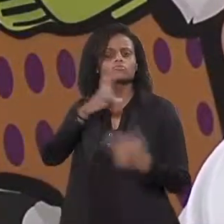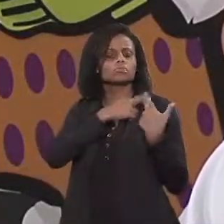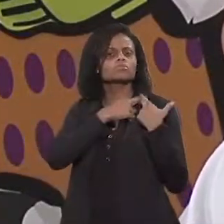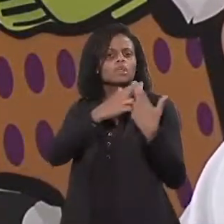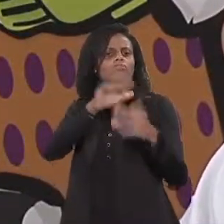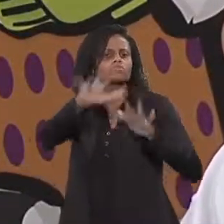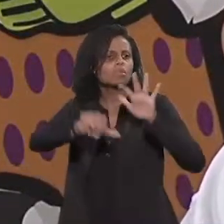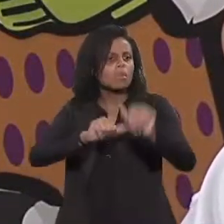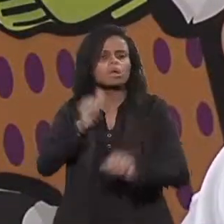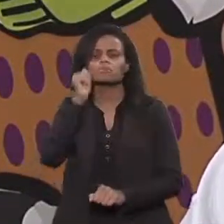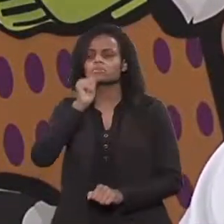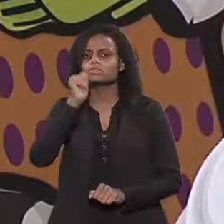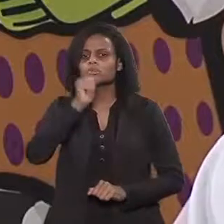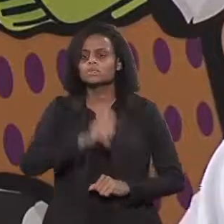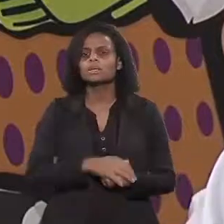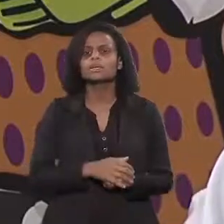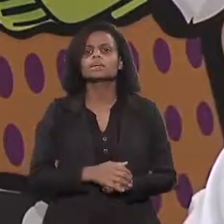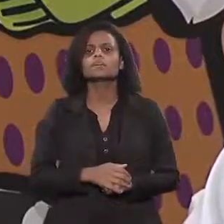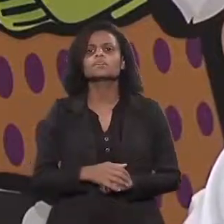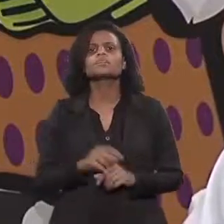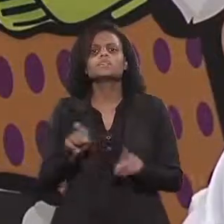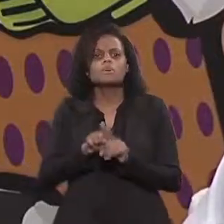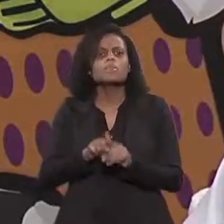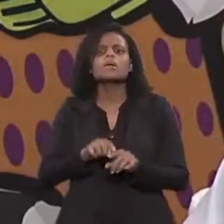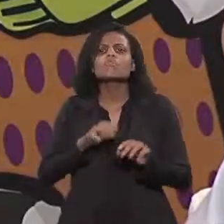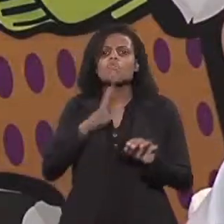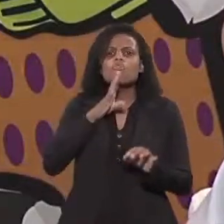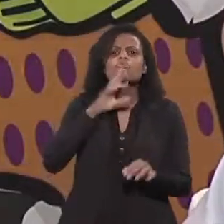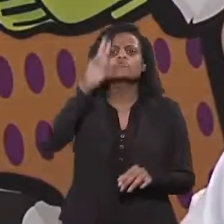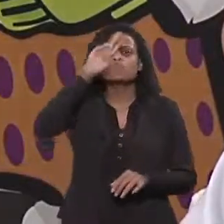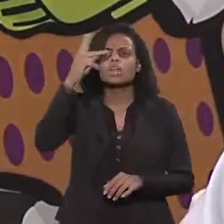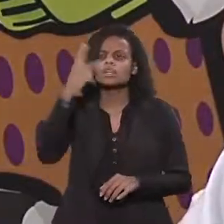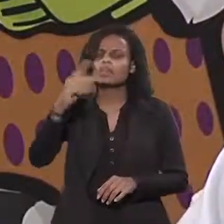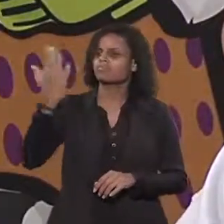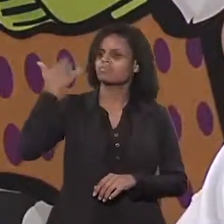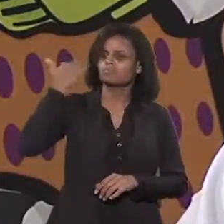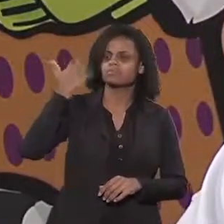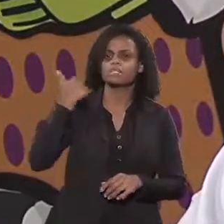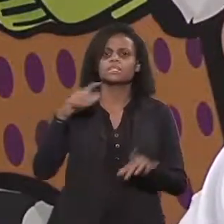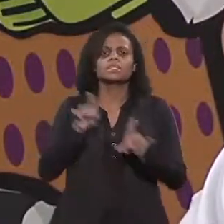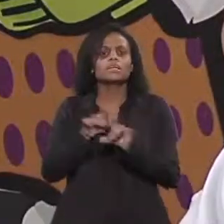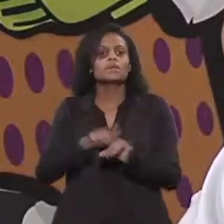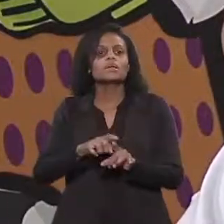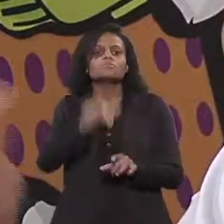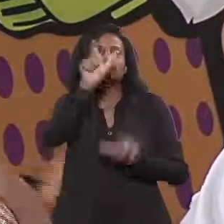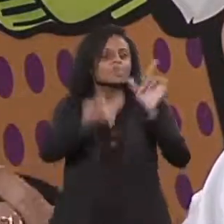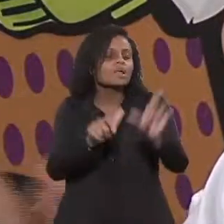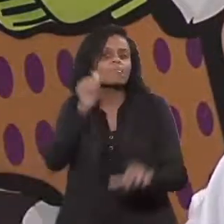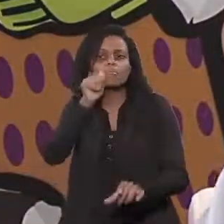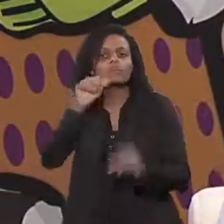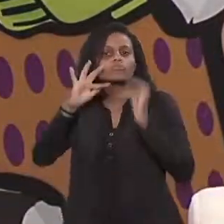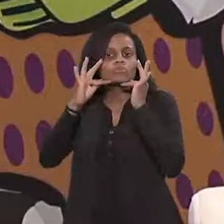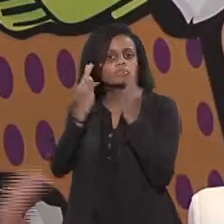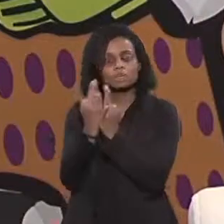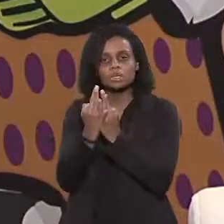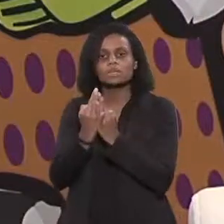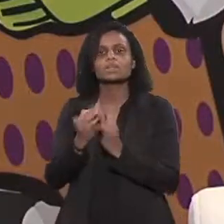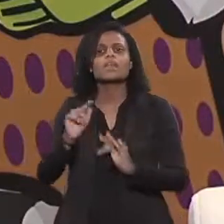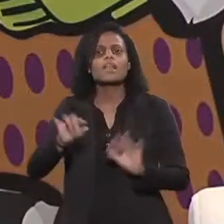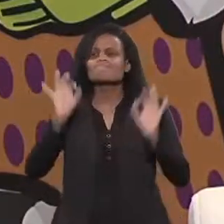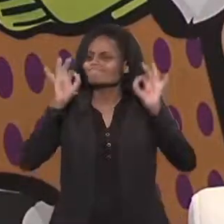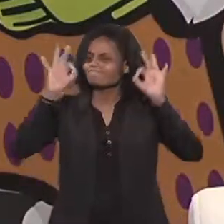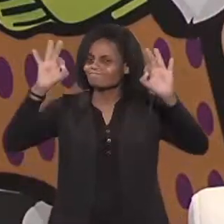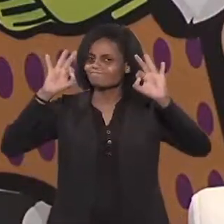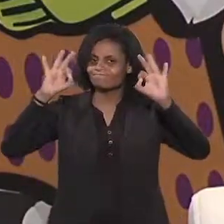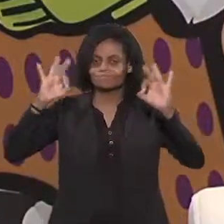nossa responsabilidade também buscar essas mulheres e buscar suas histórias no passado, reconhecer mulheres até da nossa